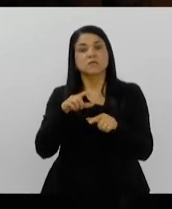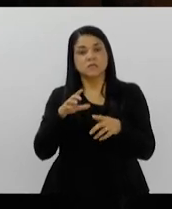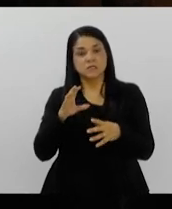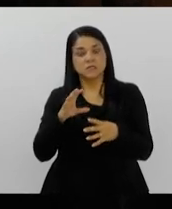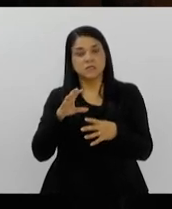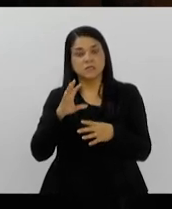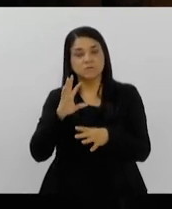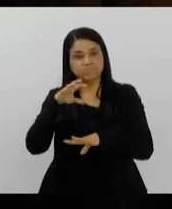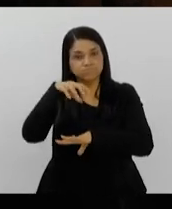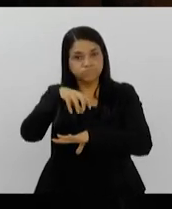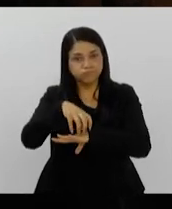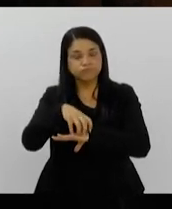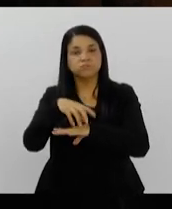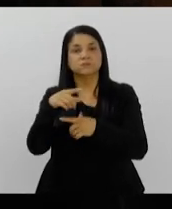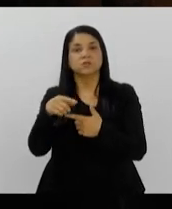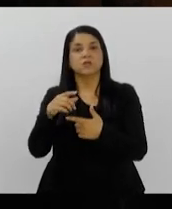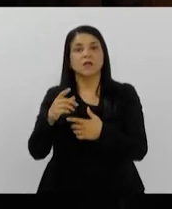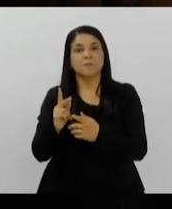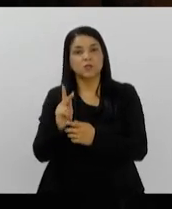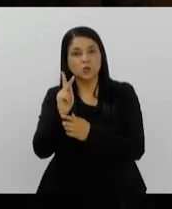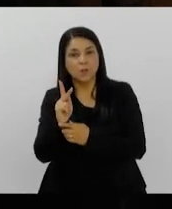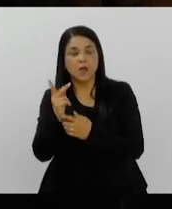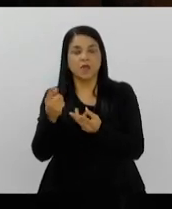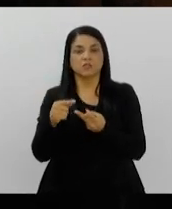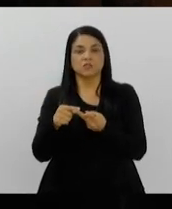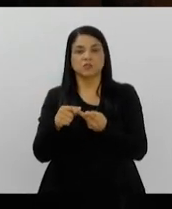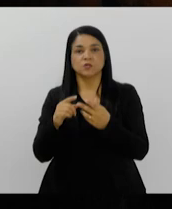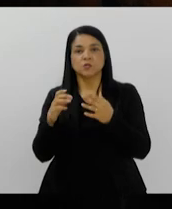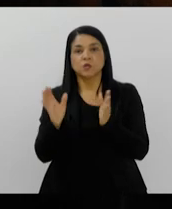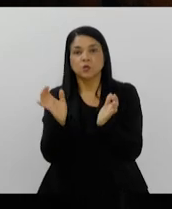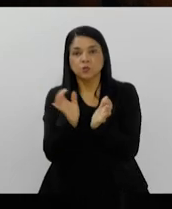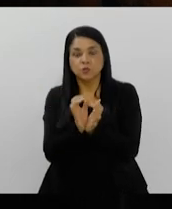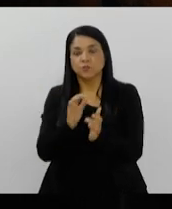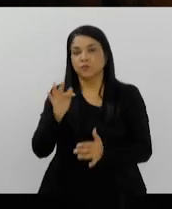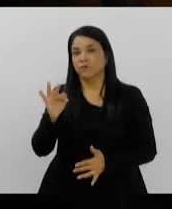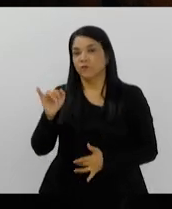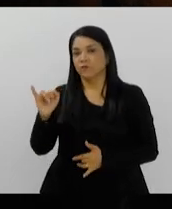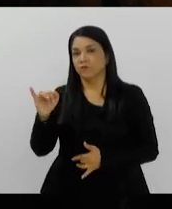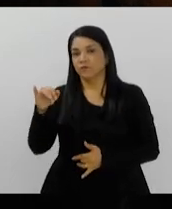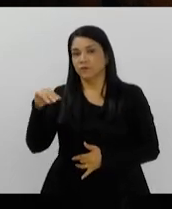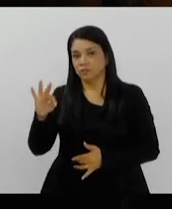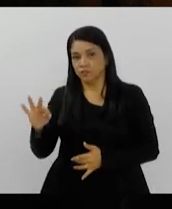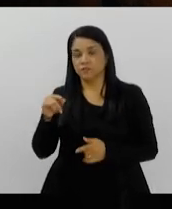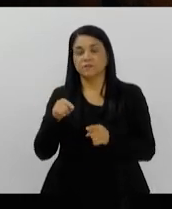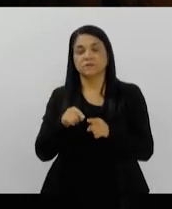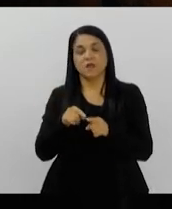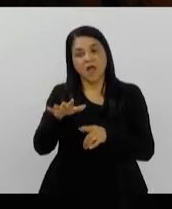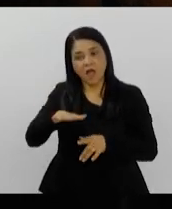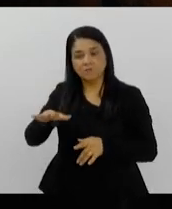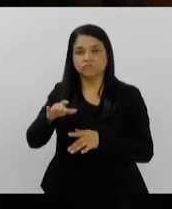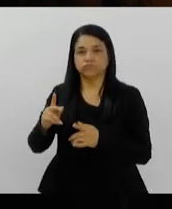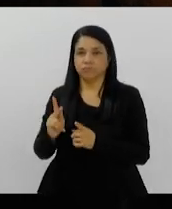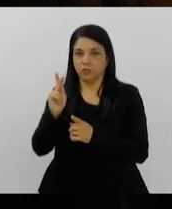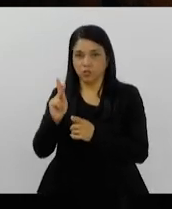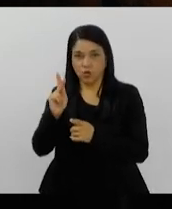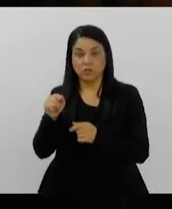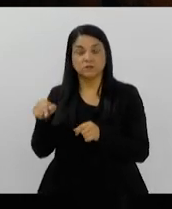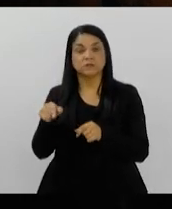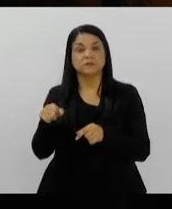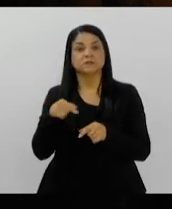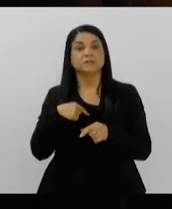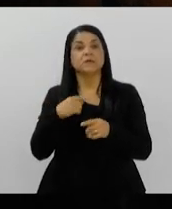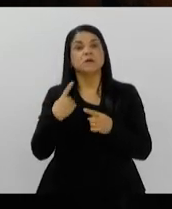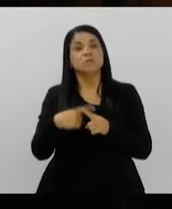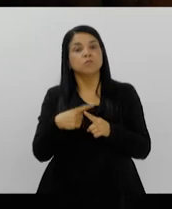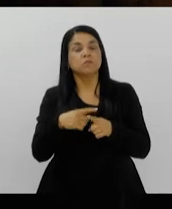agentes econômicos, como a Petrobras, como o Grupo FIT, também atuante no setor do petróleo, por que que o Estado do Rio de Janeiro ainda não tem